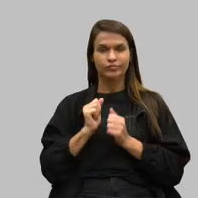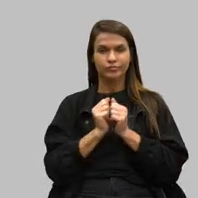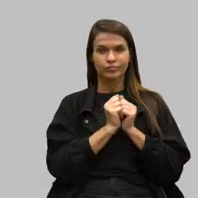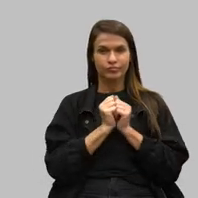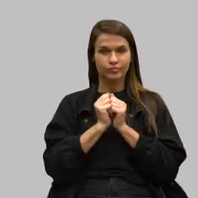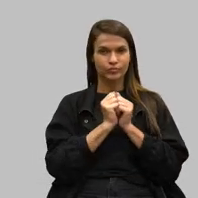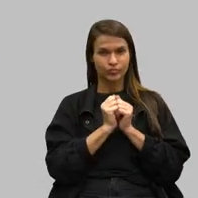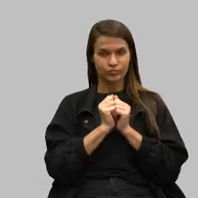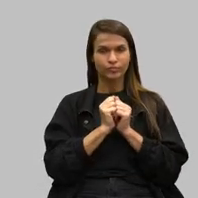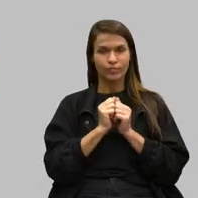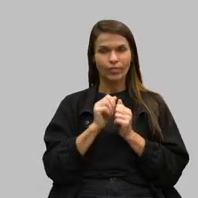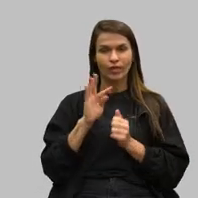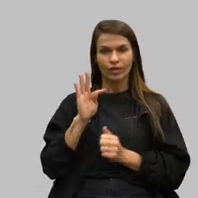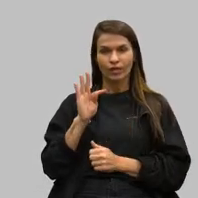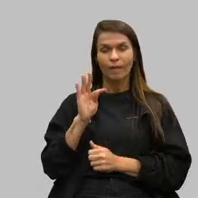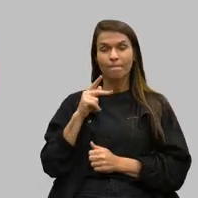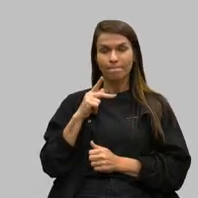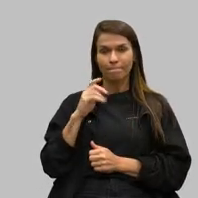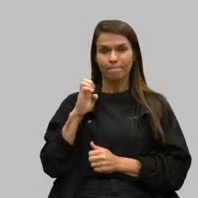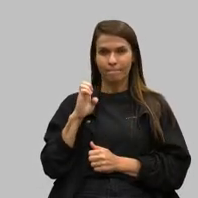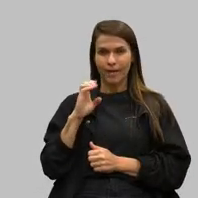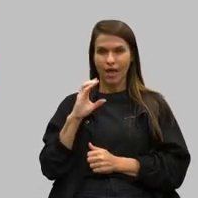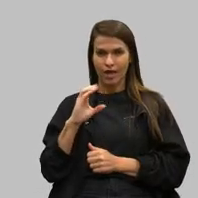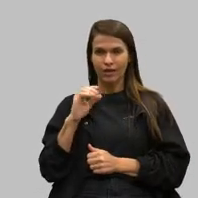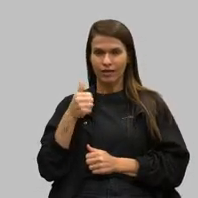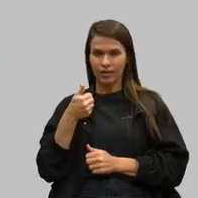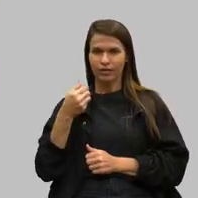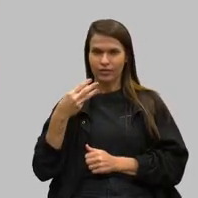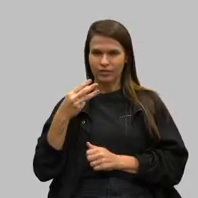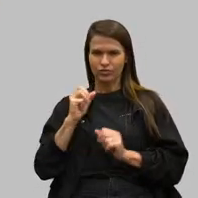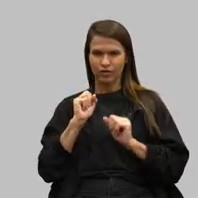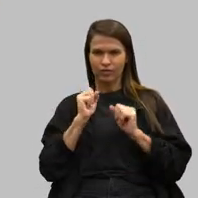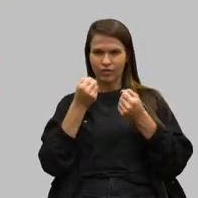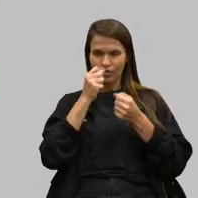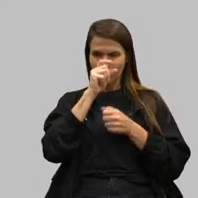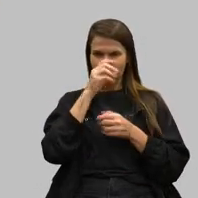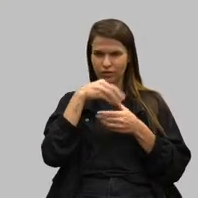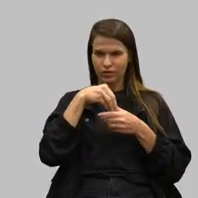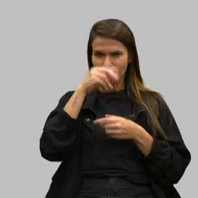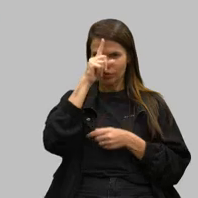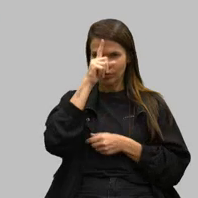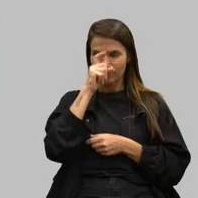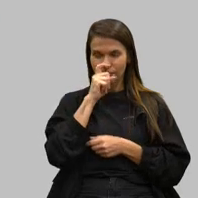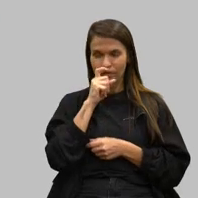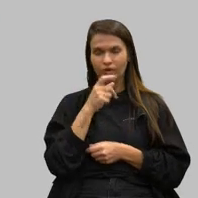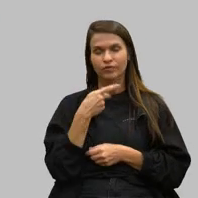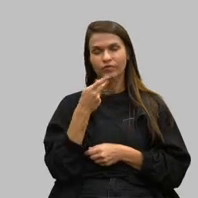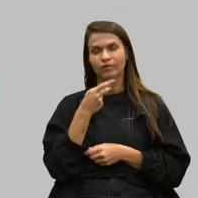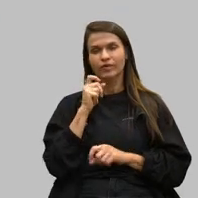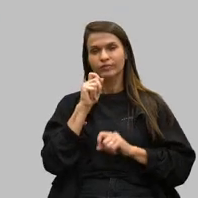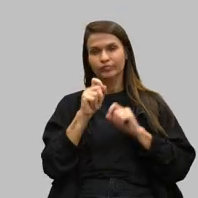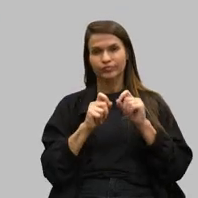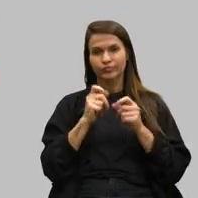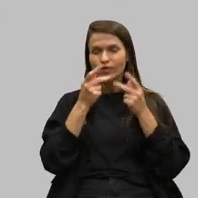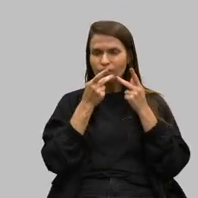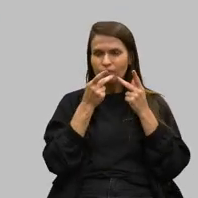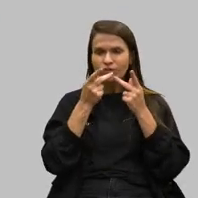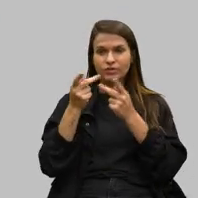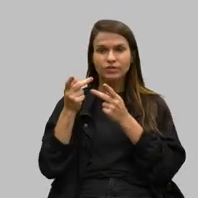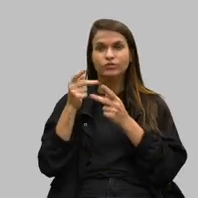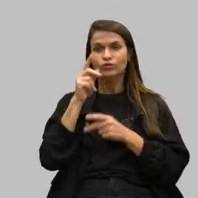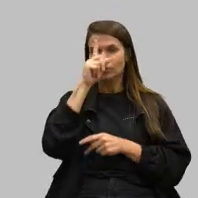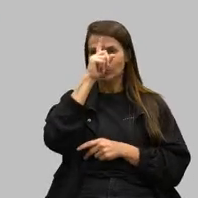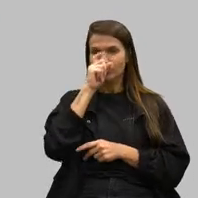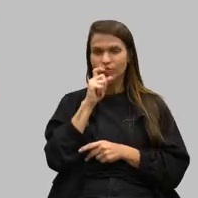todos nós, da PEC 13. Essa PEC, com certeza, está fortalecendo os hospitais. Eu digo que visito os hospitais